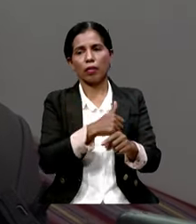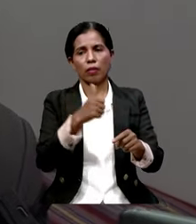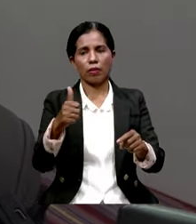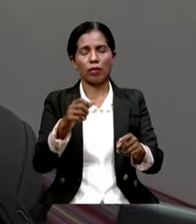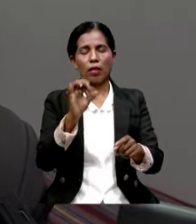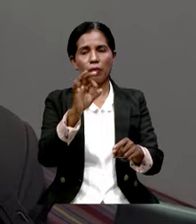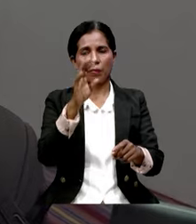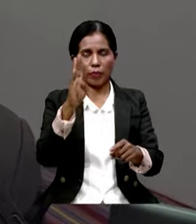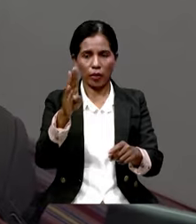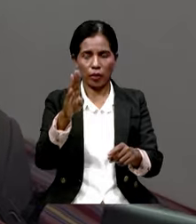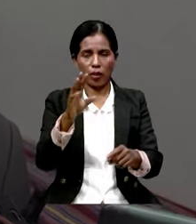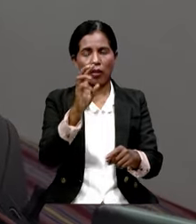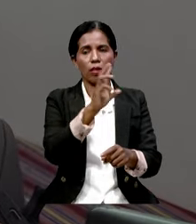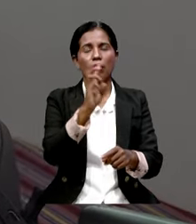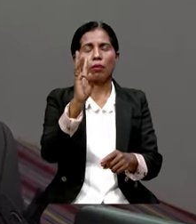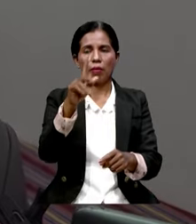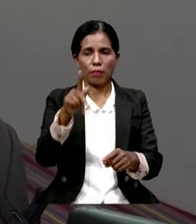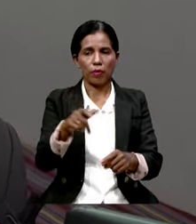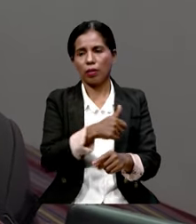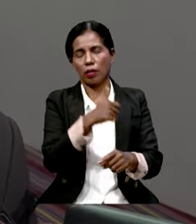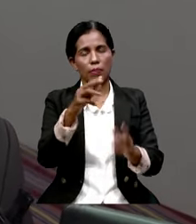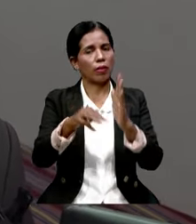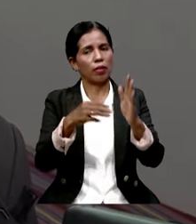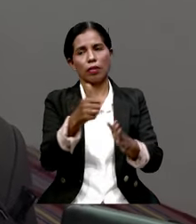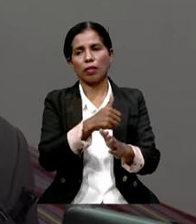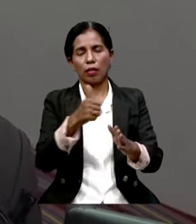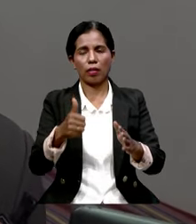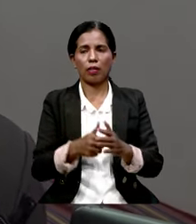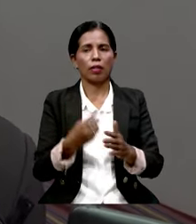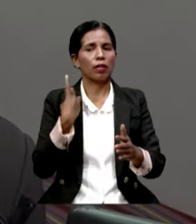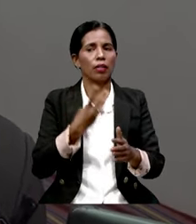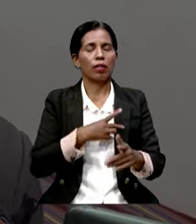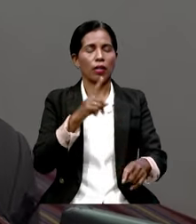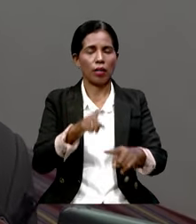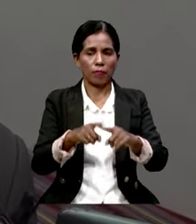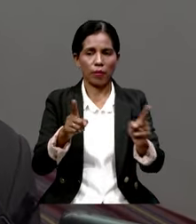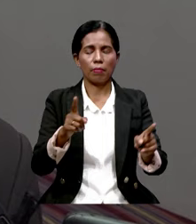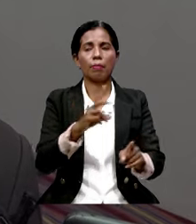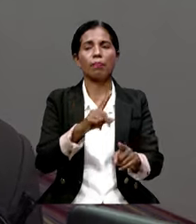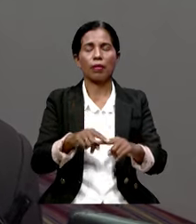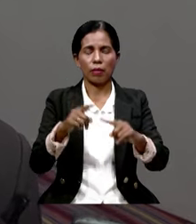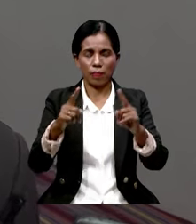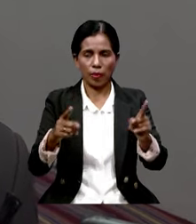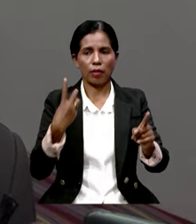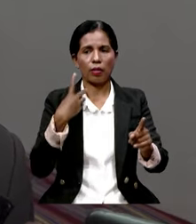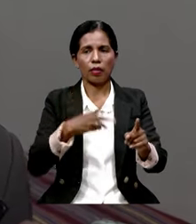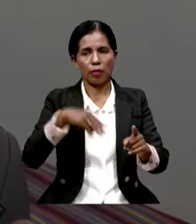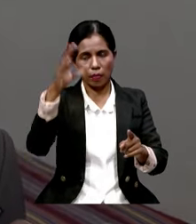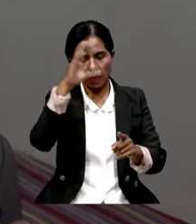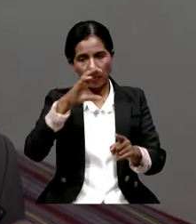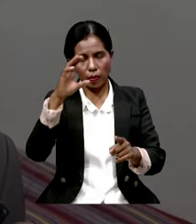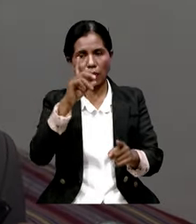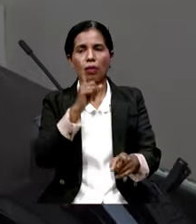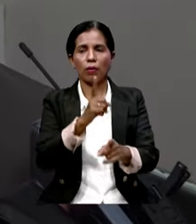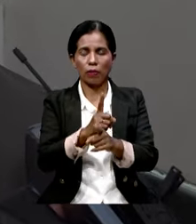Facebook, media social, WhatsApp, sa media silselo, canta, ita la bel ser. Mai be canta ne, ita bel buka tuir, buat ne